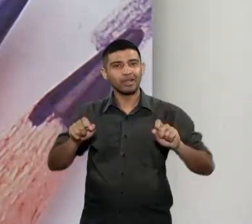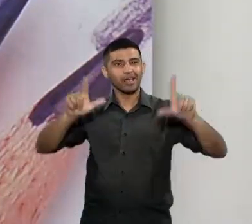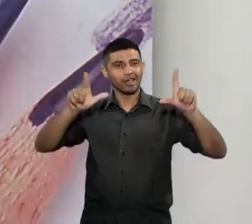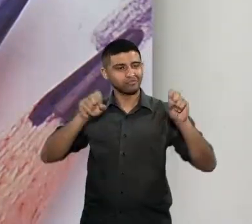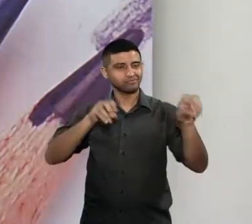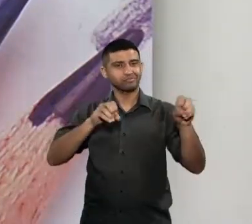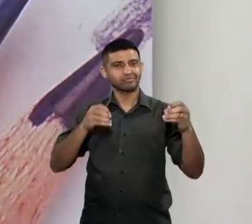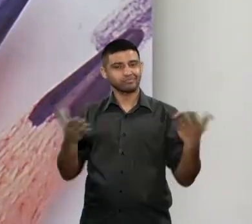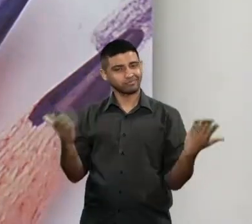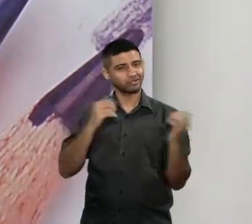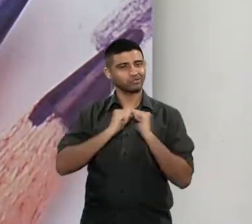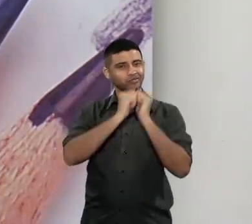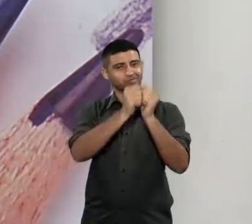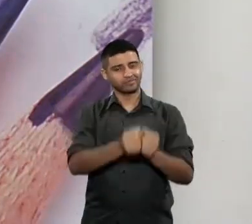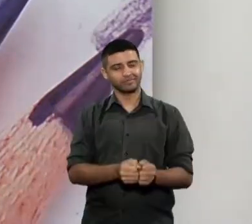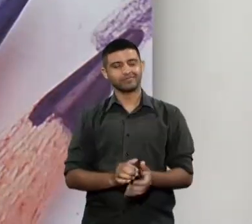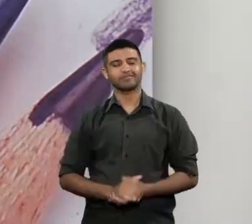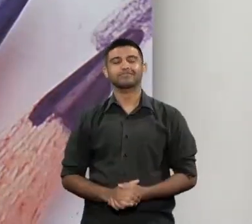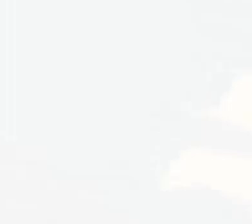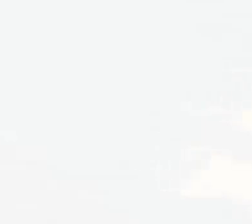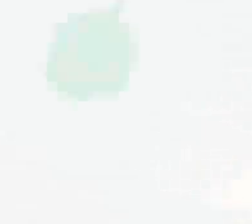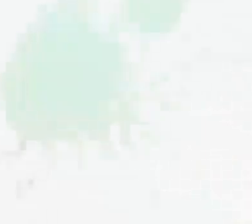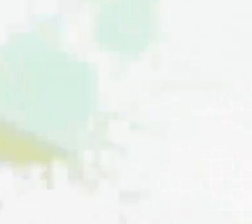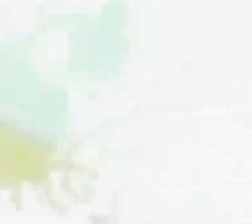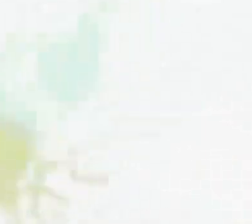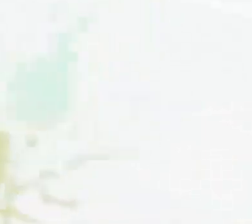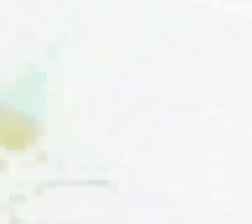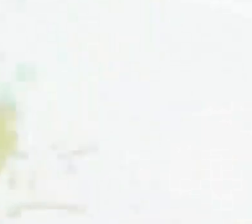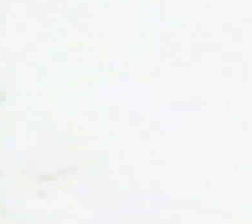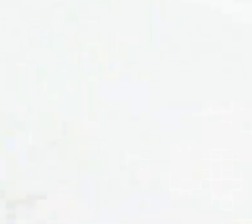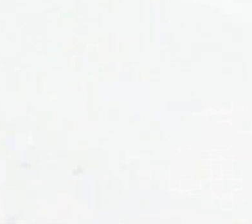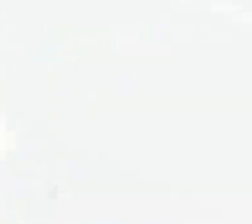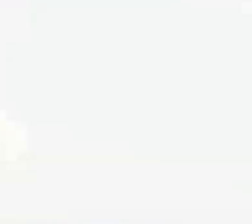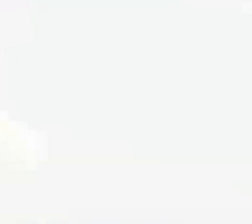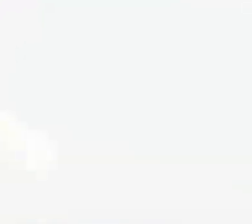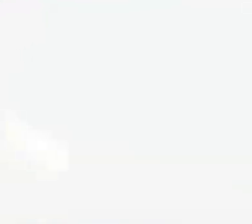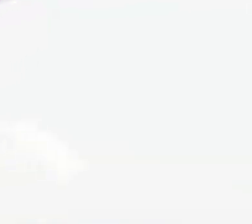hoje. Fica comigo. Está no ar o Educação.